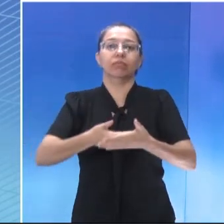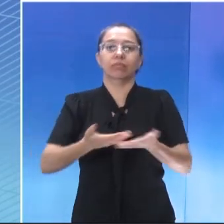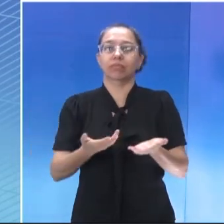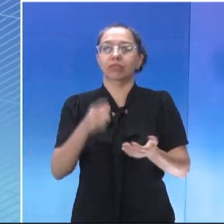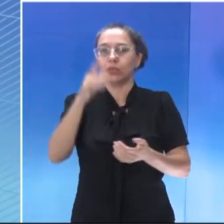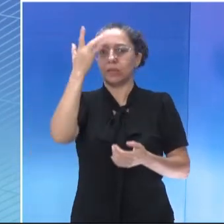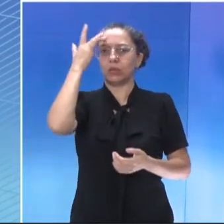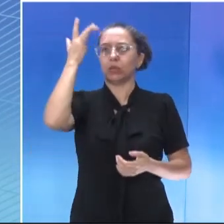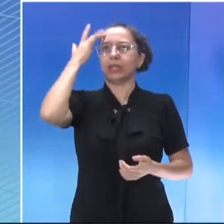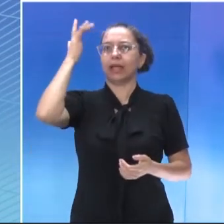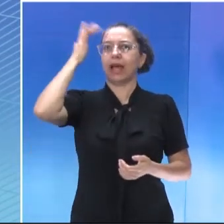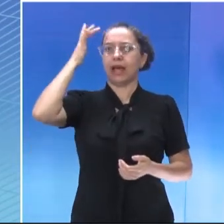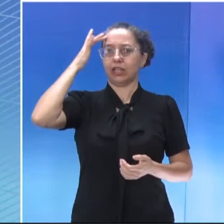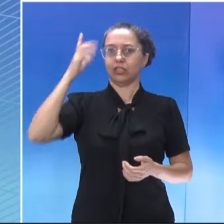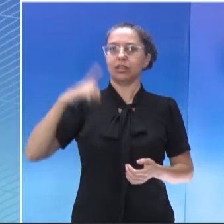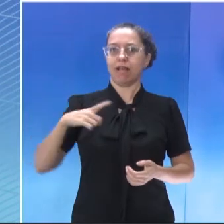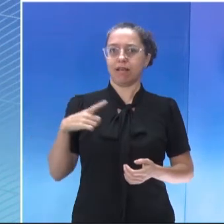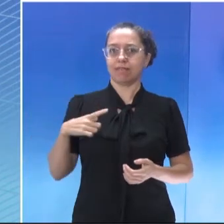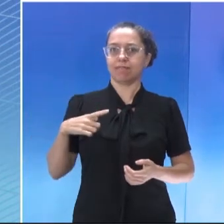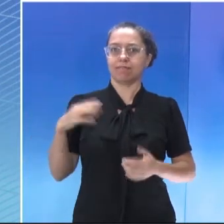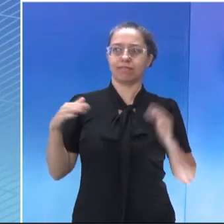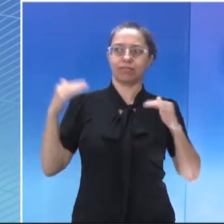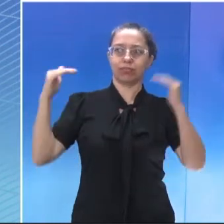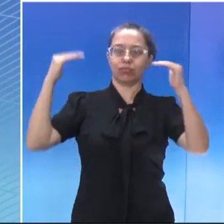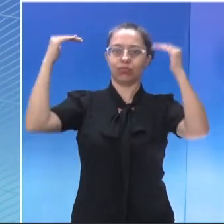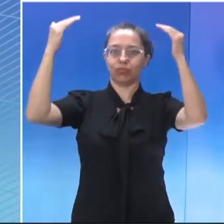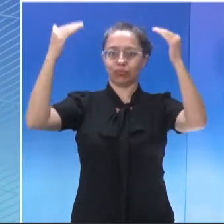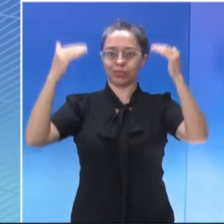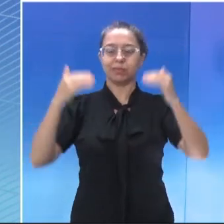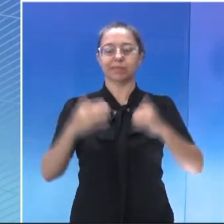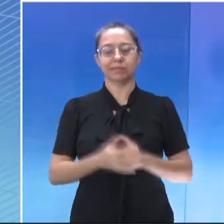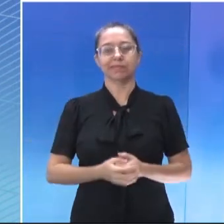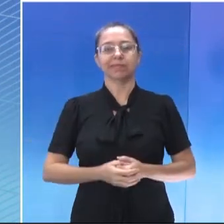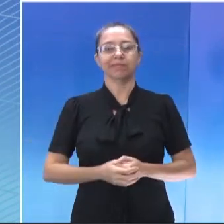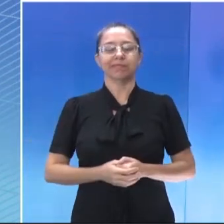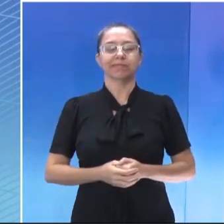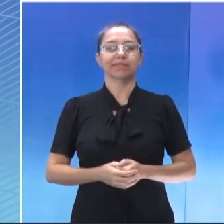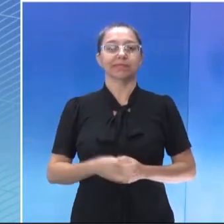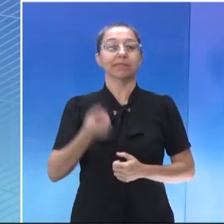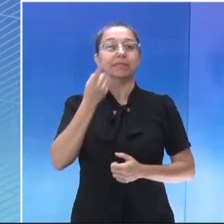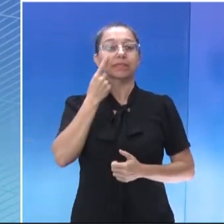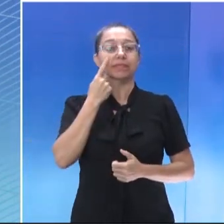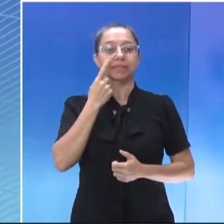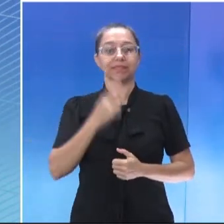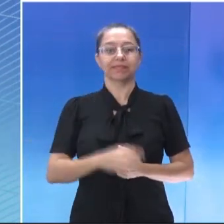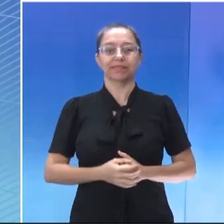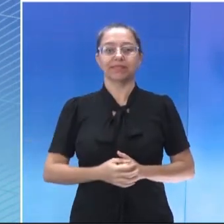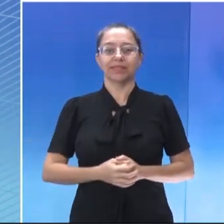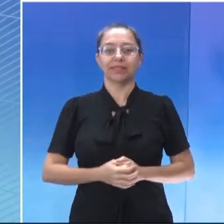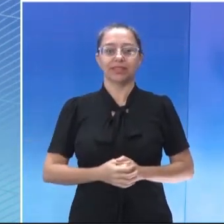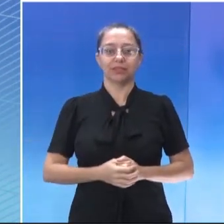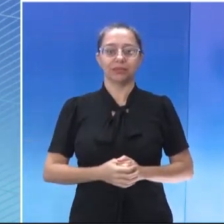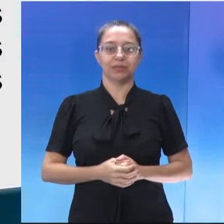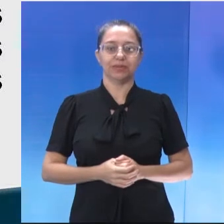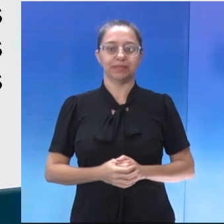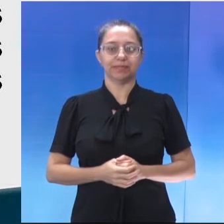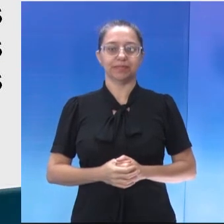maturidade? Será que ele tem uma bagagem? Né? Então vamos lá. Vamos ver o que diz essa questão interdisciplinar.